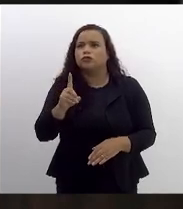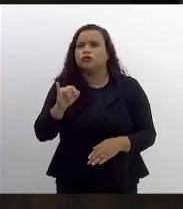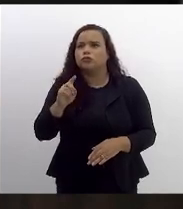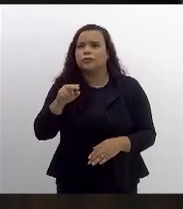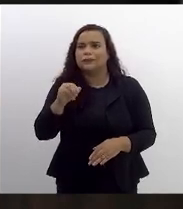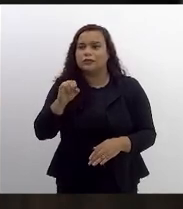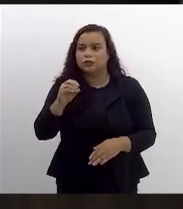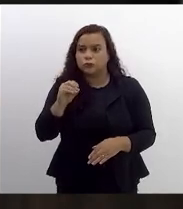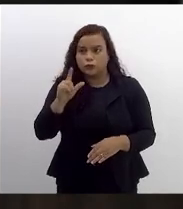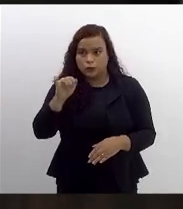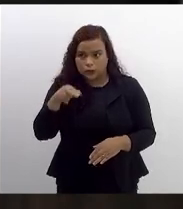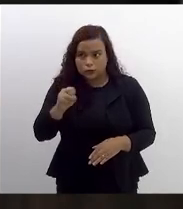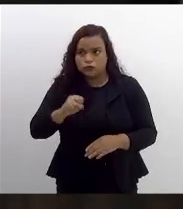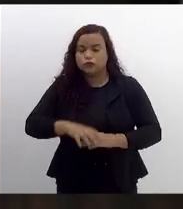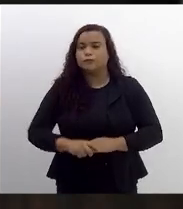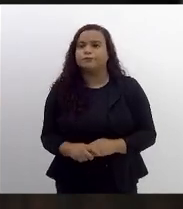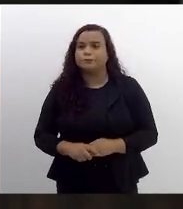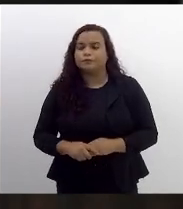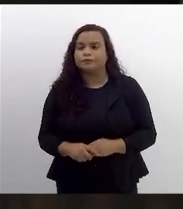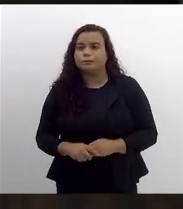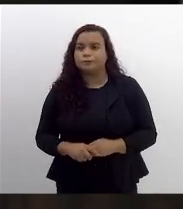Dionísio Lins